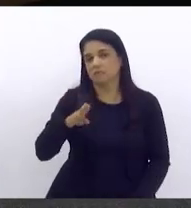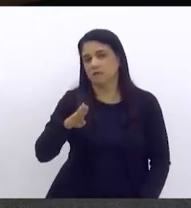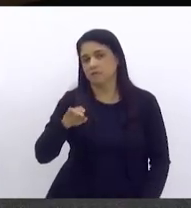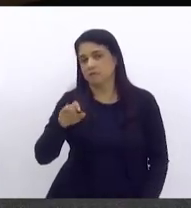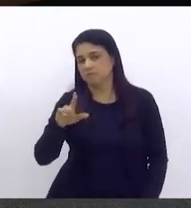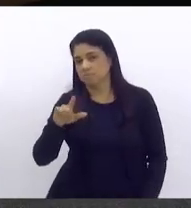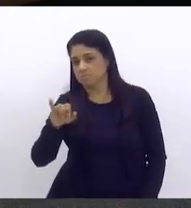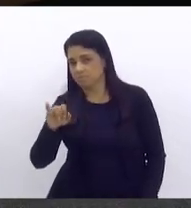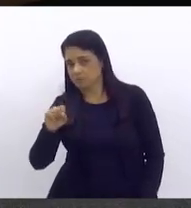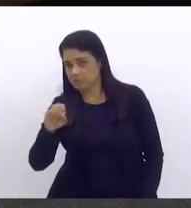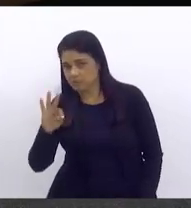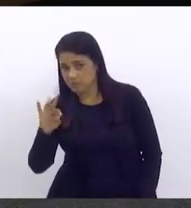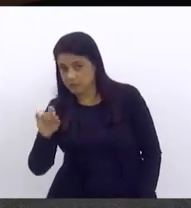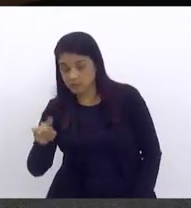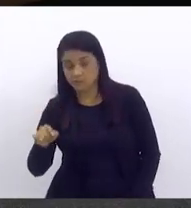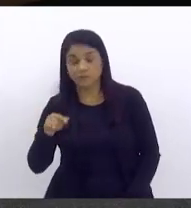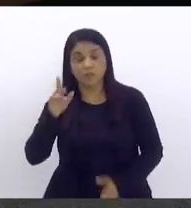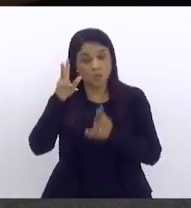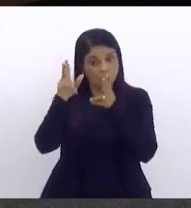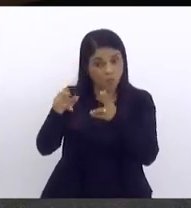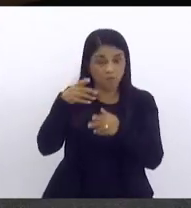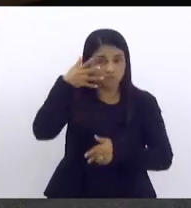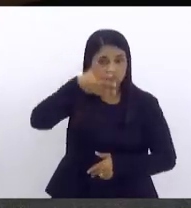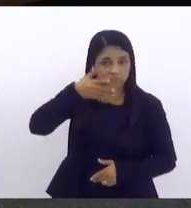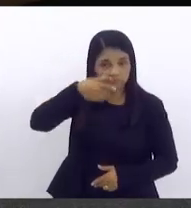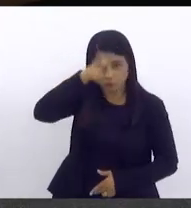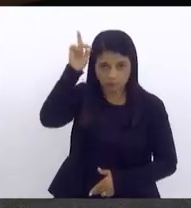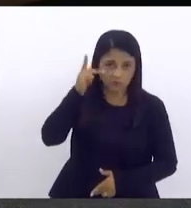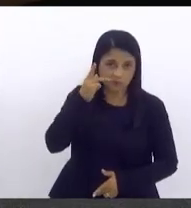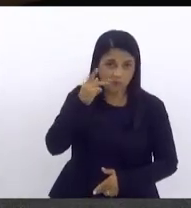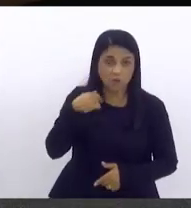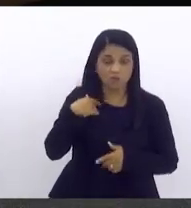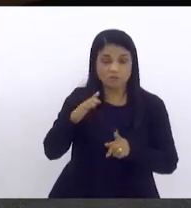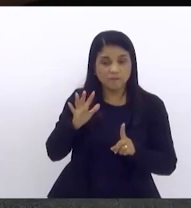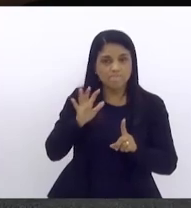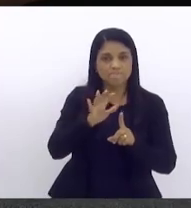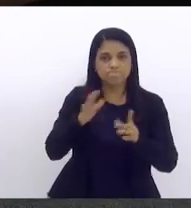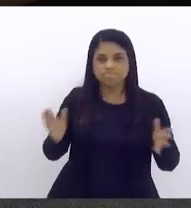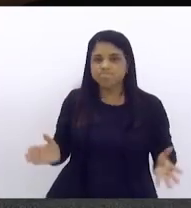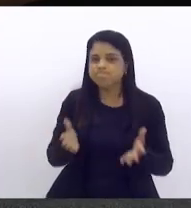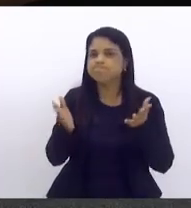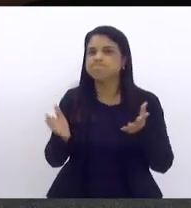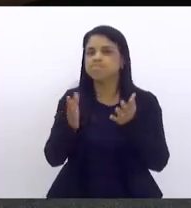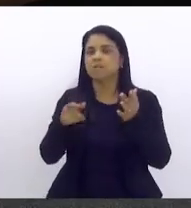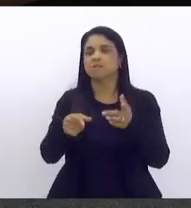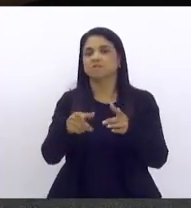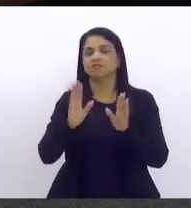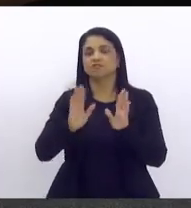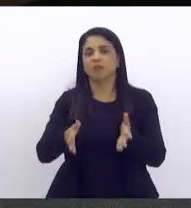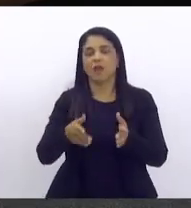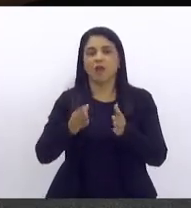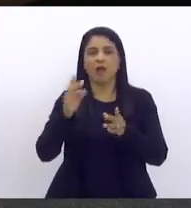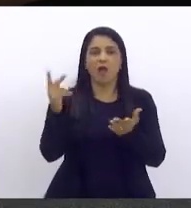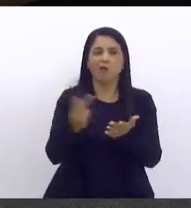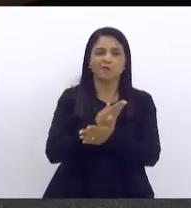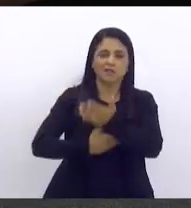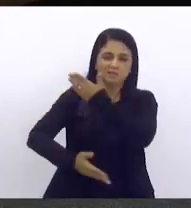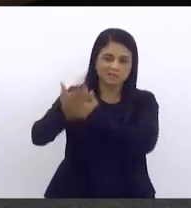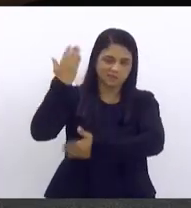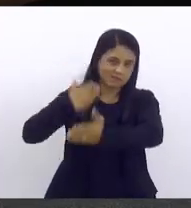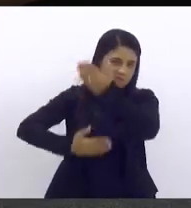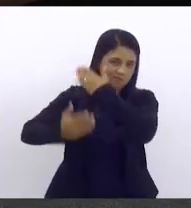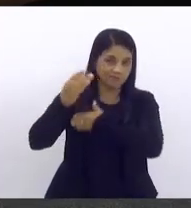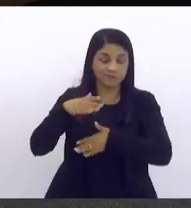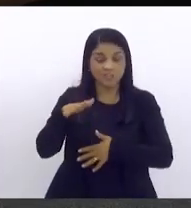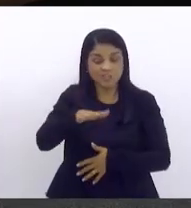Luiz Paulo bem disse, só estamos jogando luz no que já acontece há muito tempo. Agora, aqueles que moram